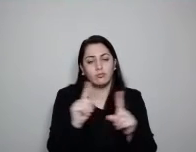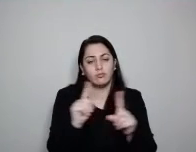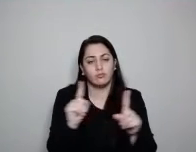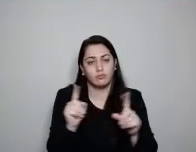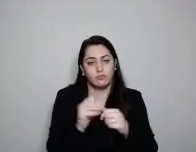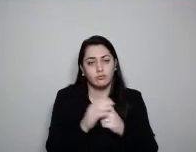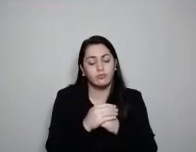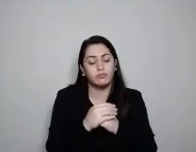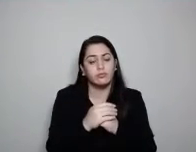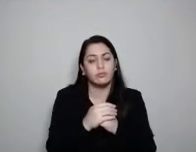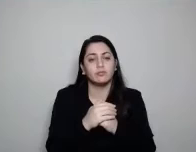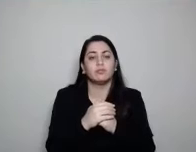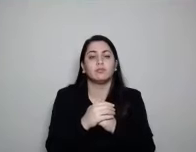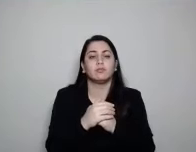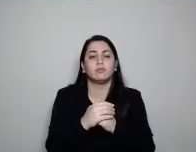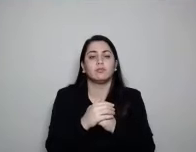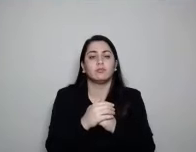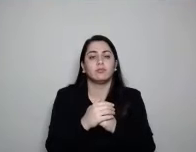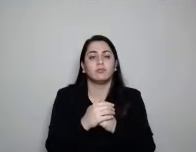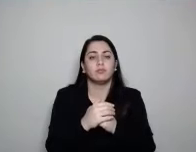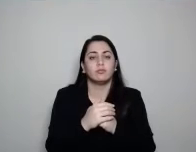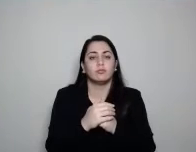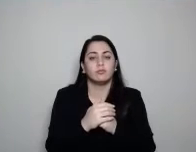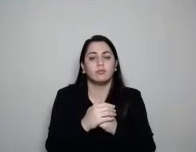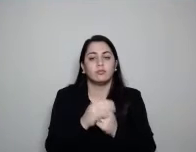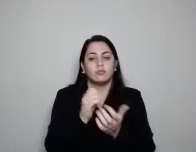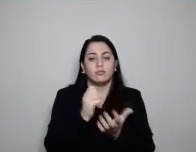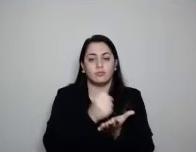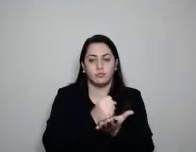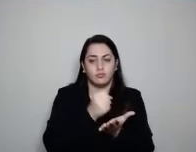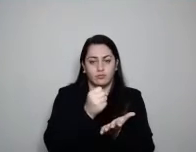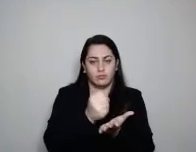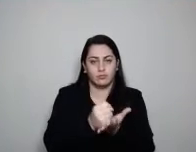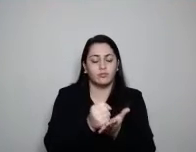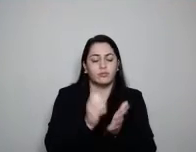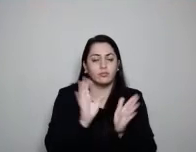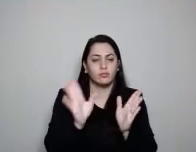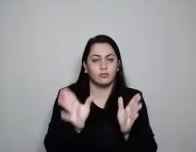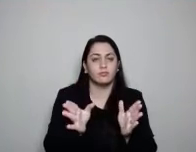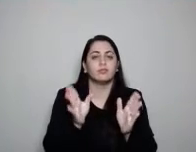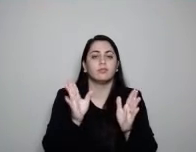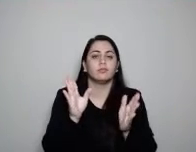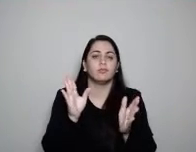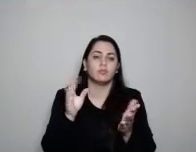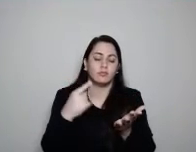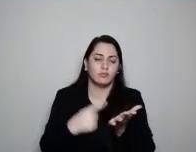No contrato firmado, não tem qualquer previsão de aplicação do método Gauss. Então,